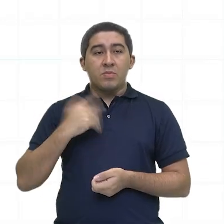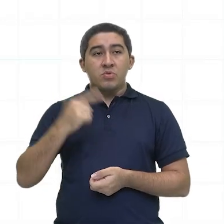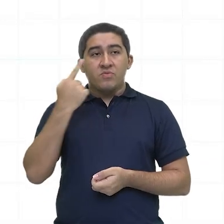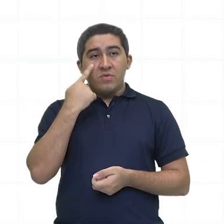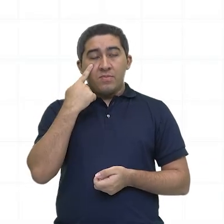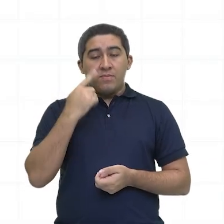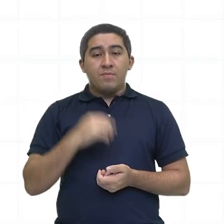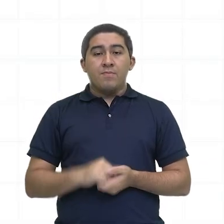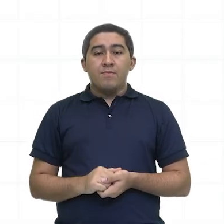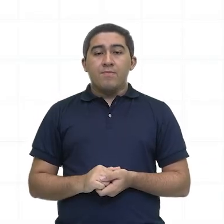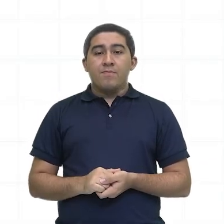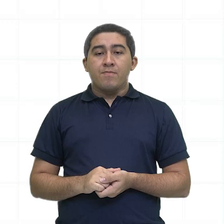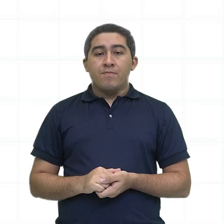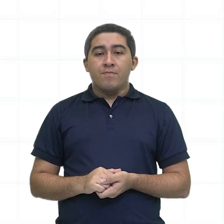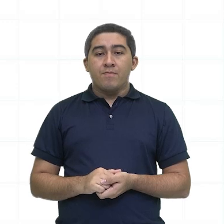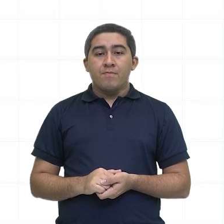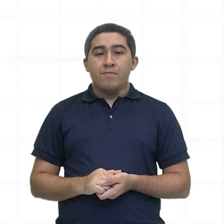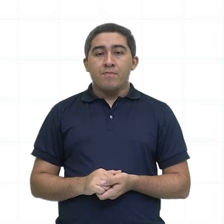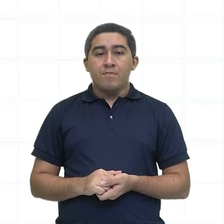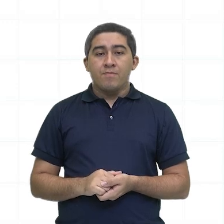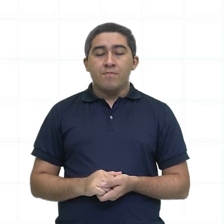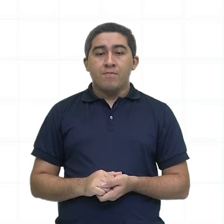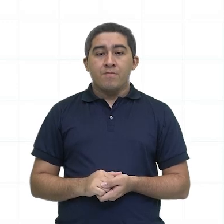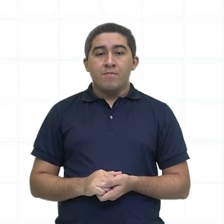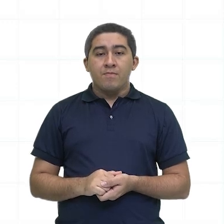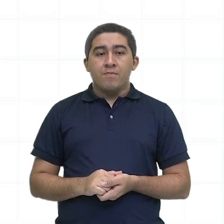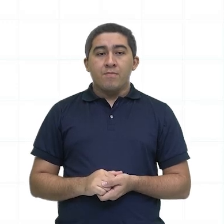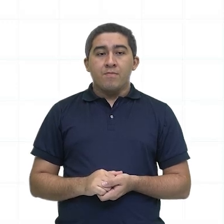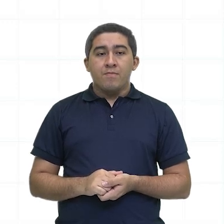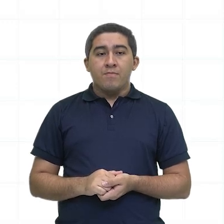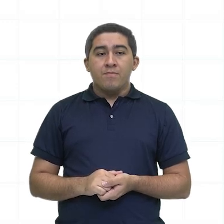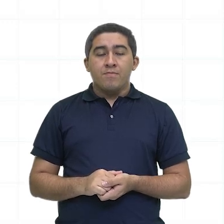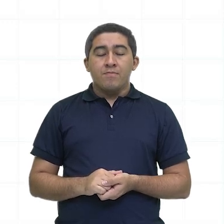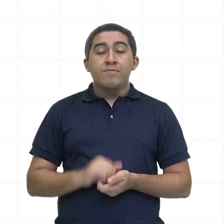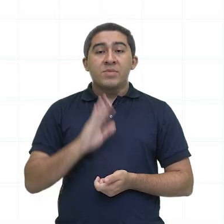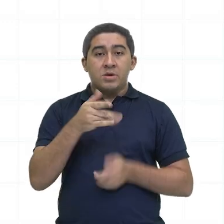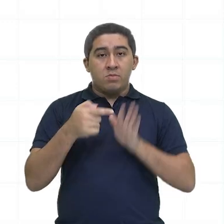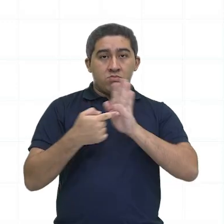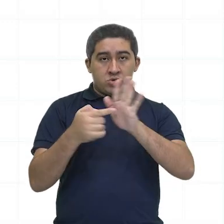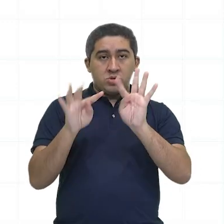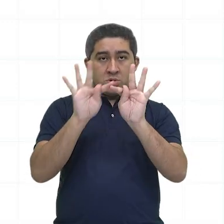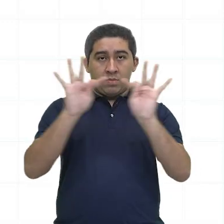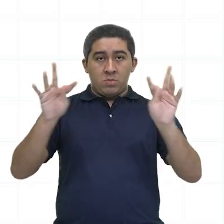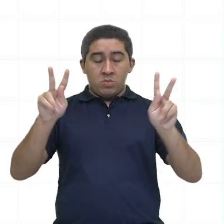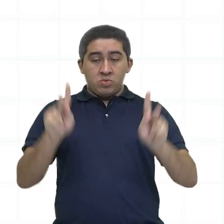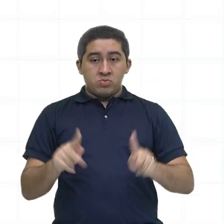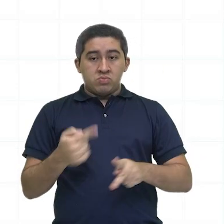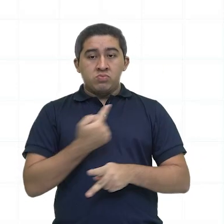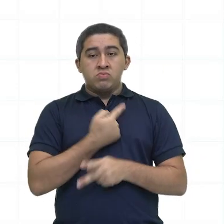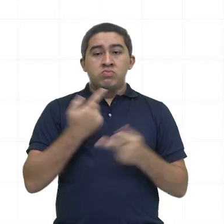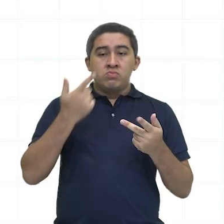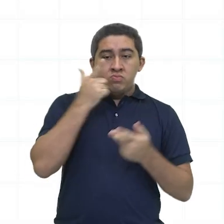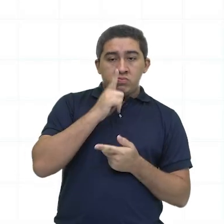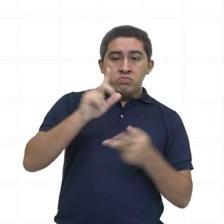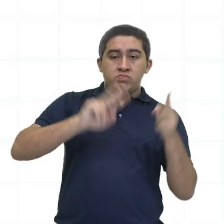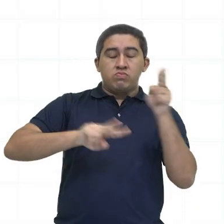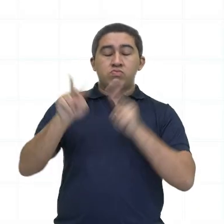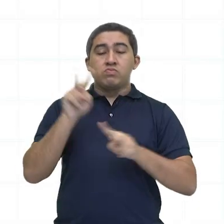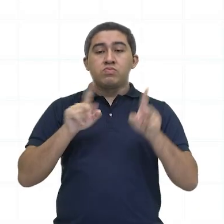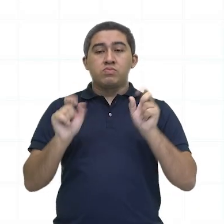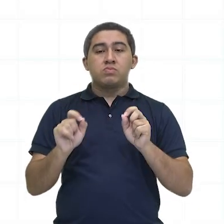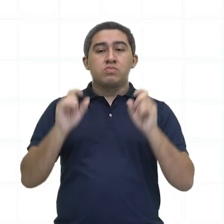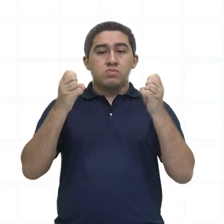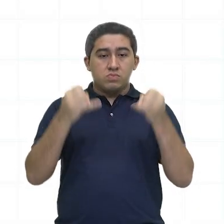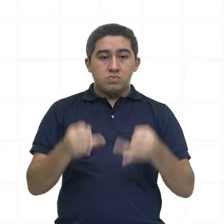lá. Olha só, trouxe aqui para vocês a tabela periódica para a gente conseguir enxergar o que eu estou